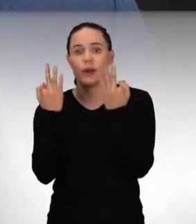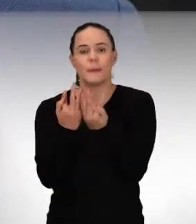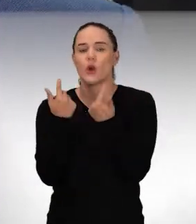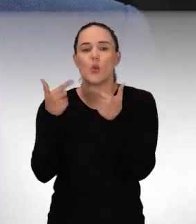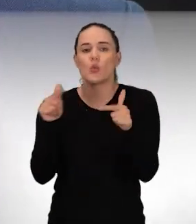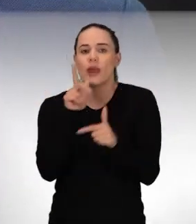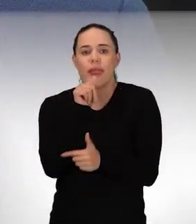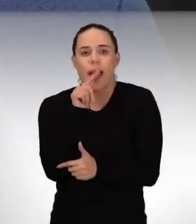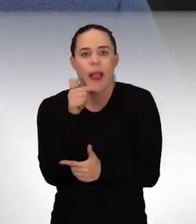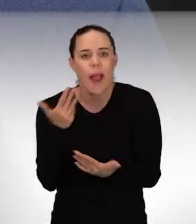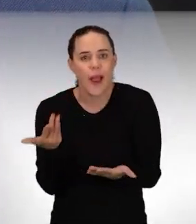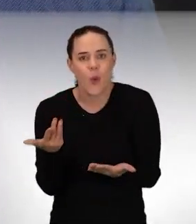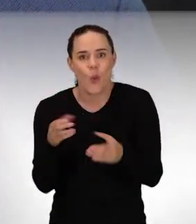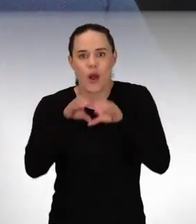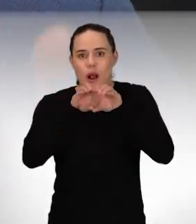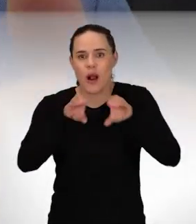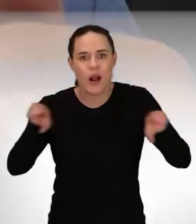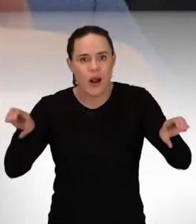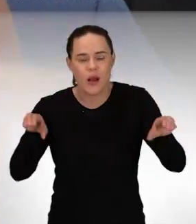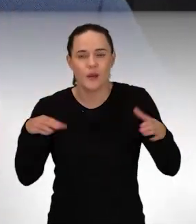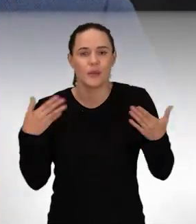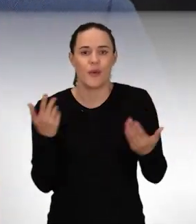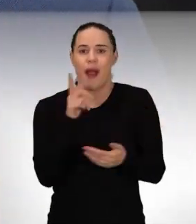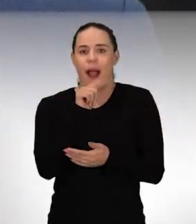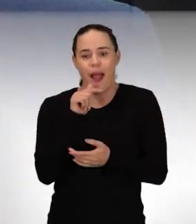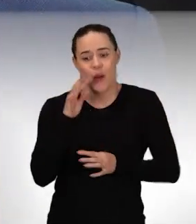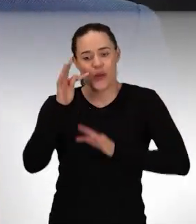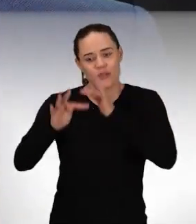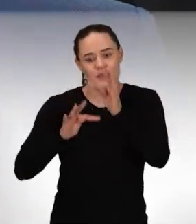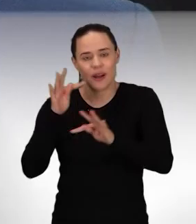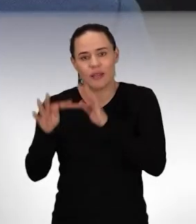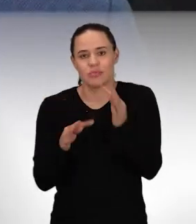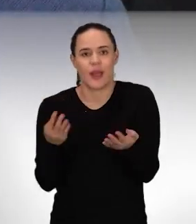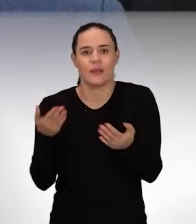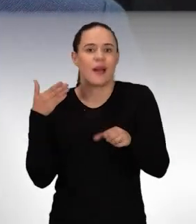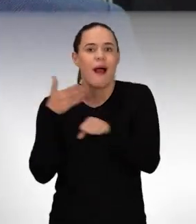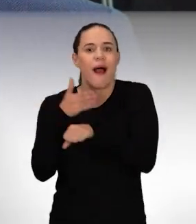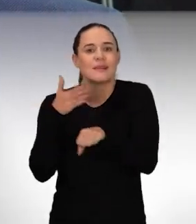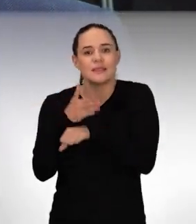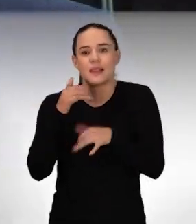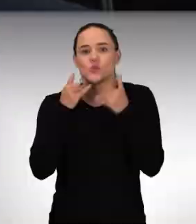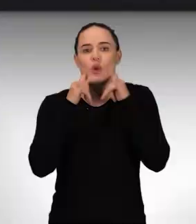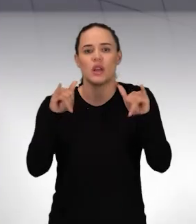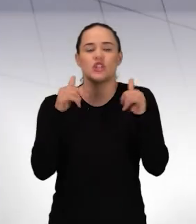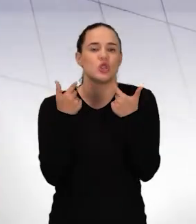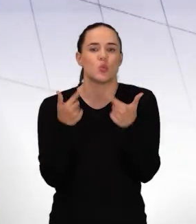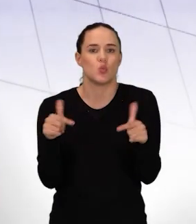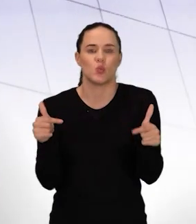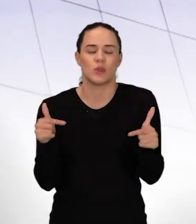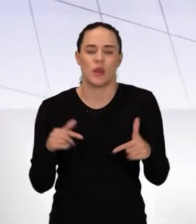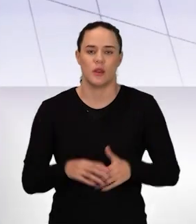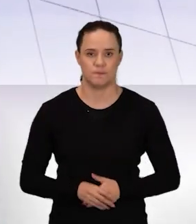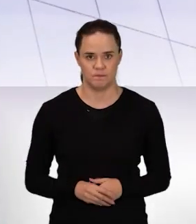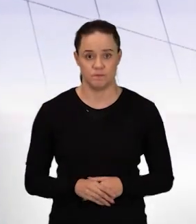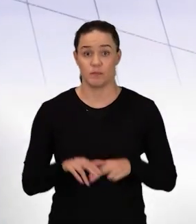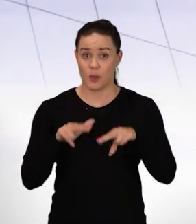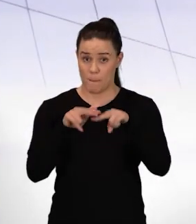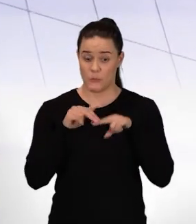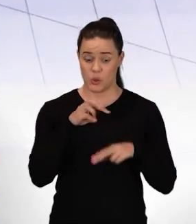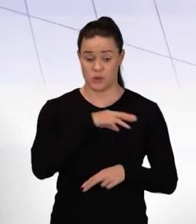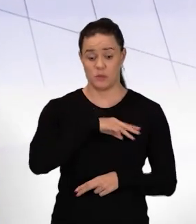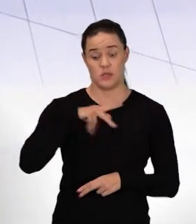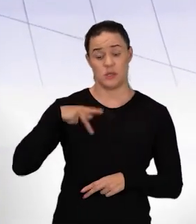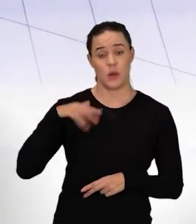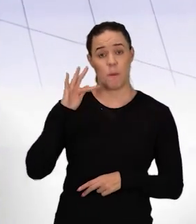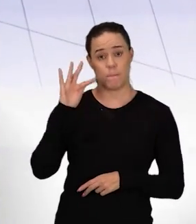terem acesso à água encanada, não terá acesso à água tratada porque não se tem acesso à energia. Diante da situação, o Ministério